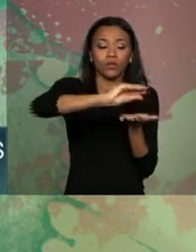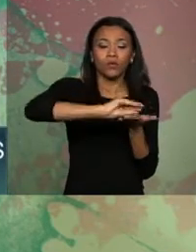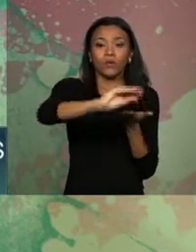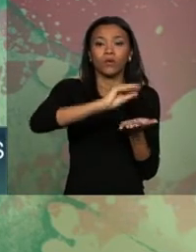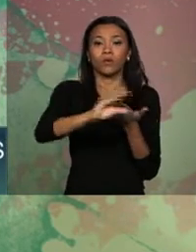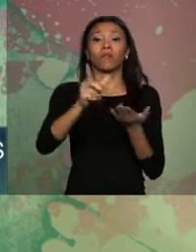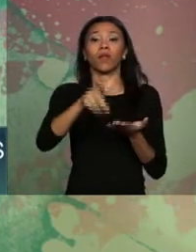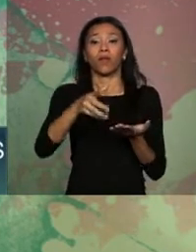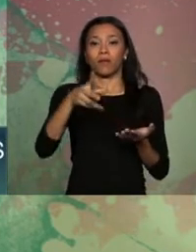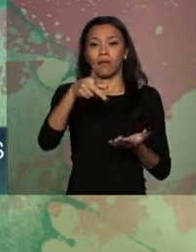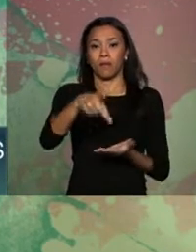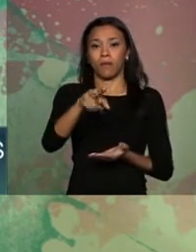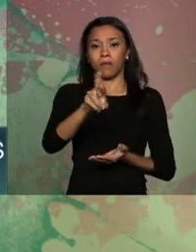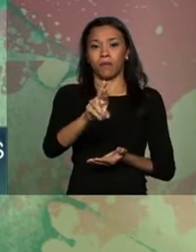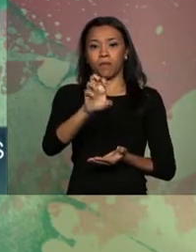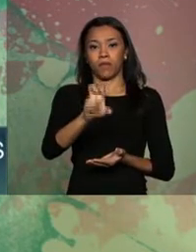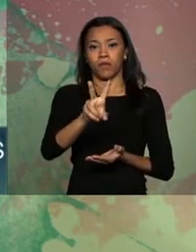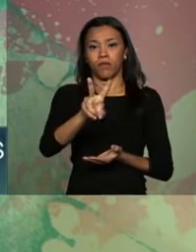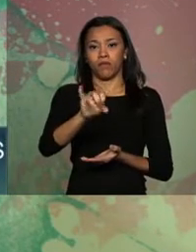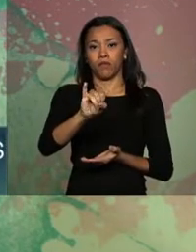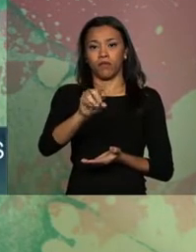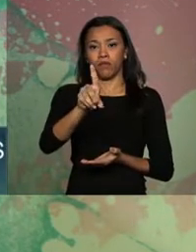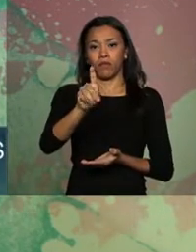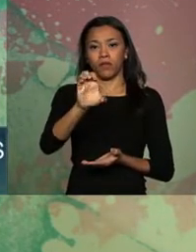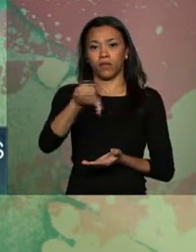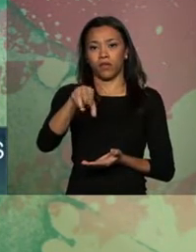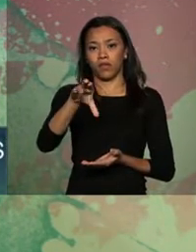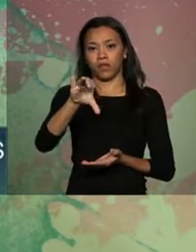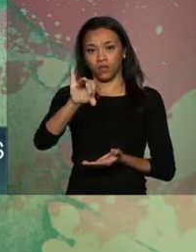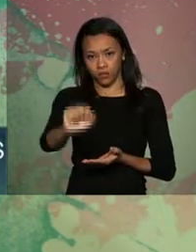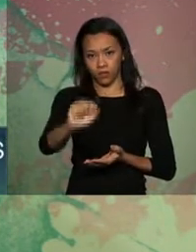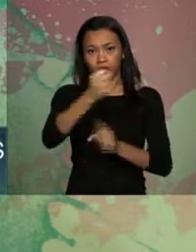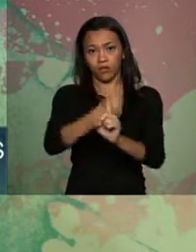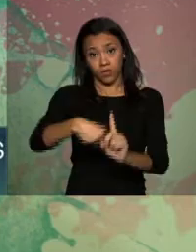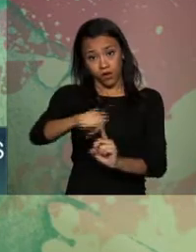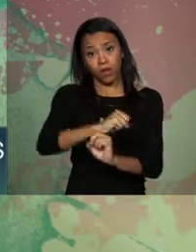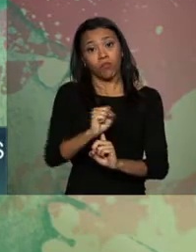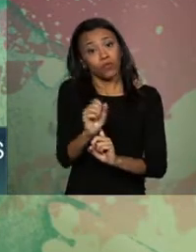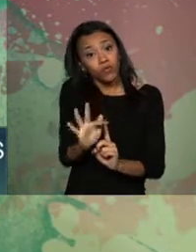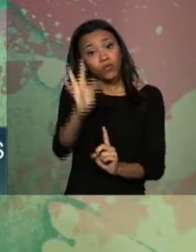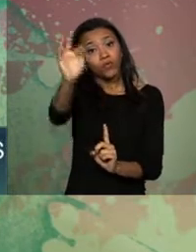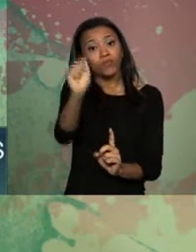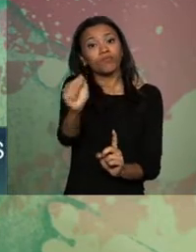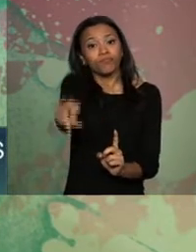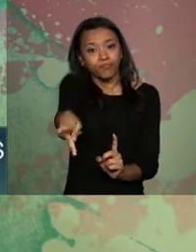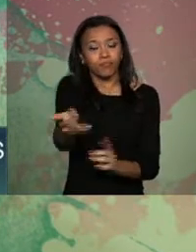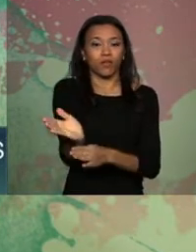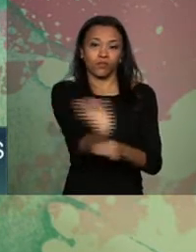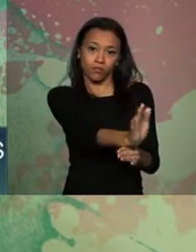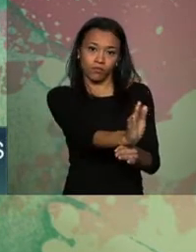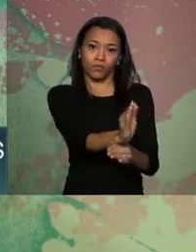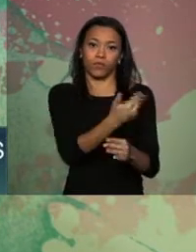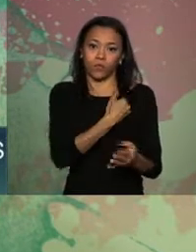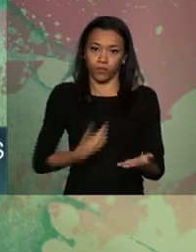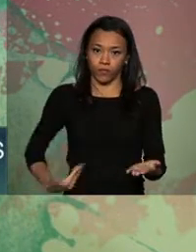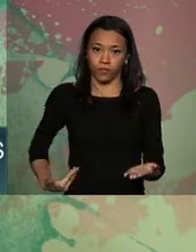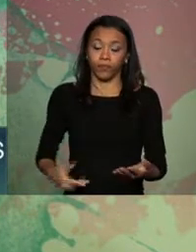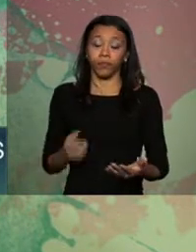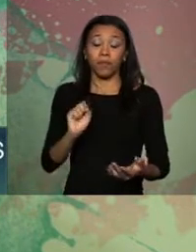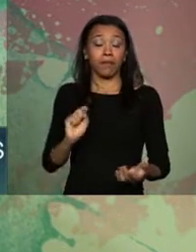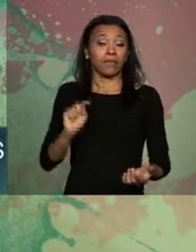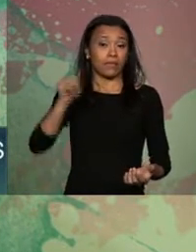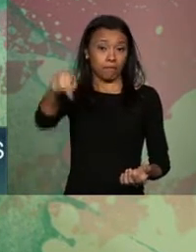Algo importante, porque contribuem para que